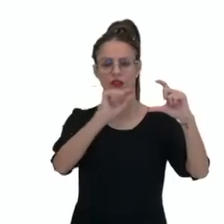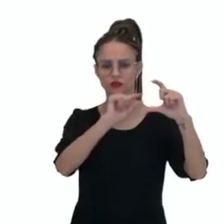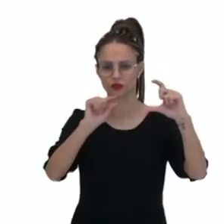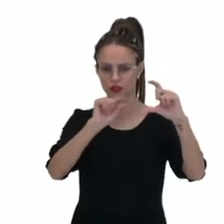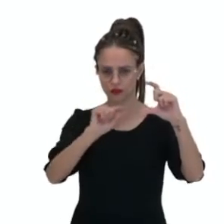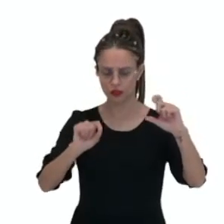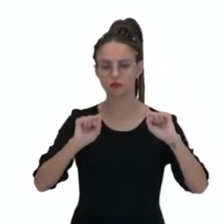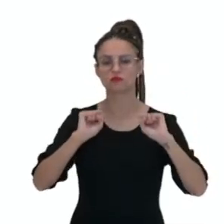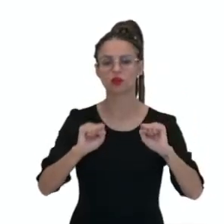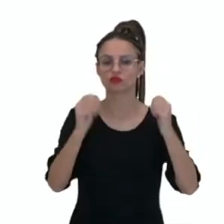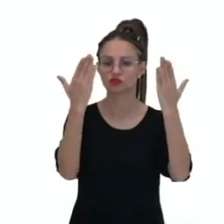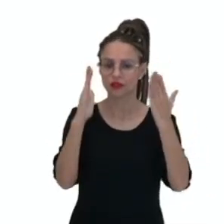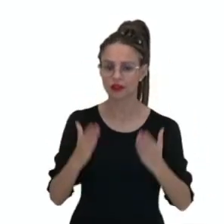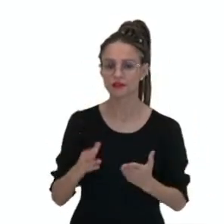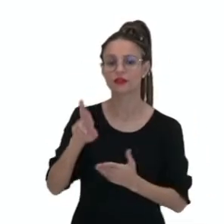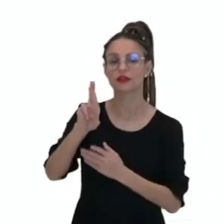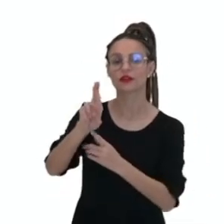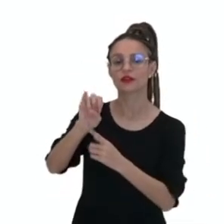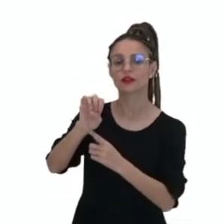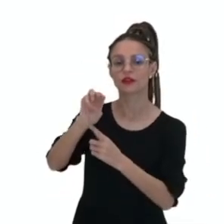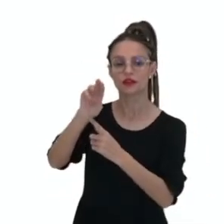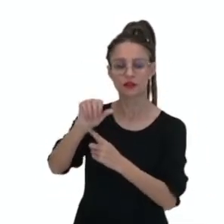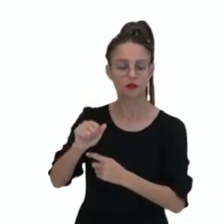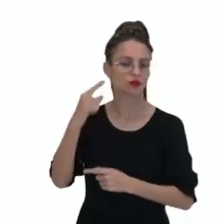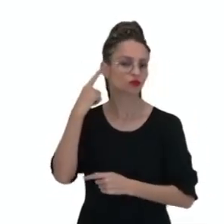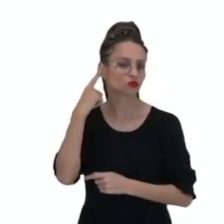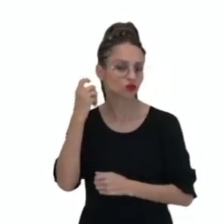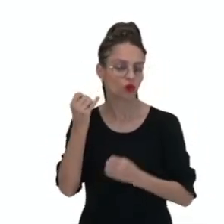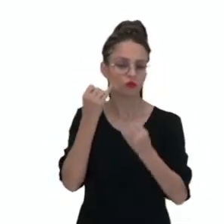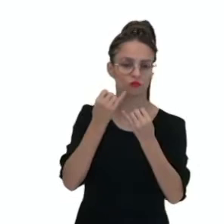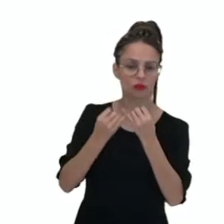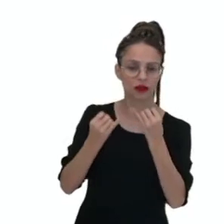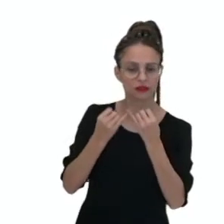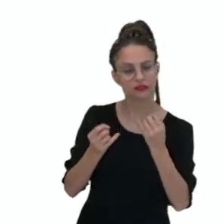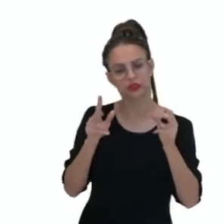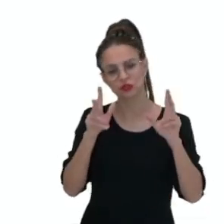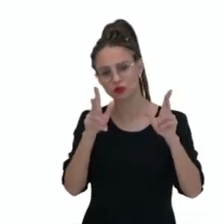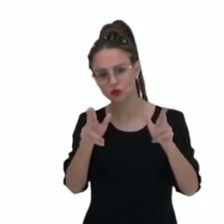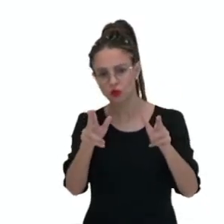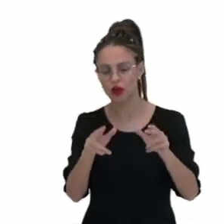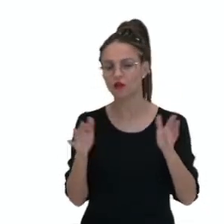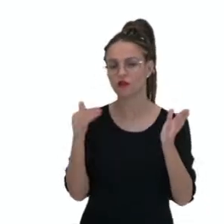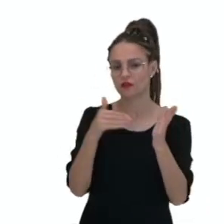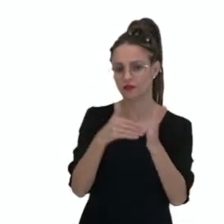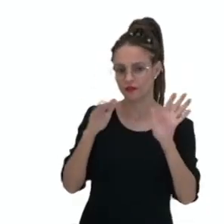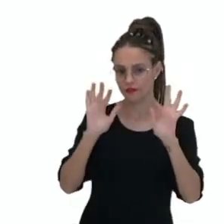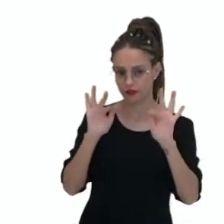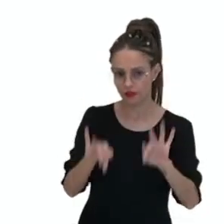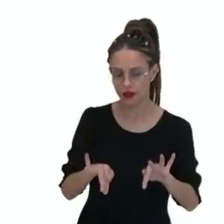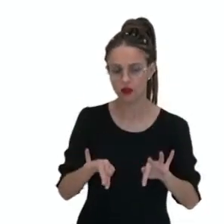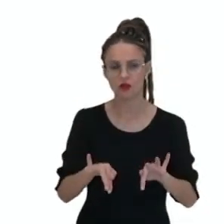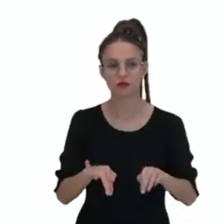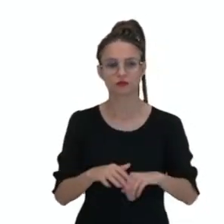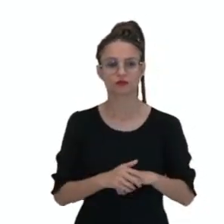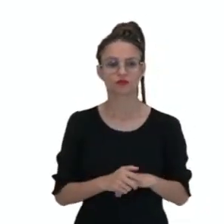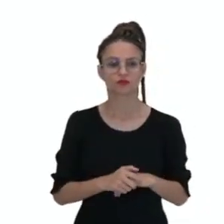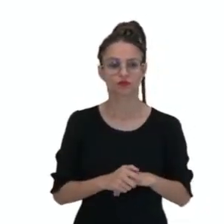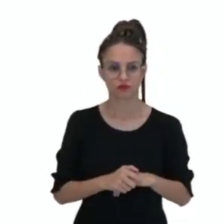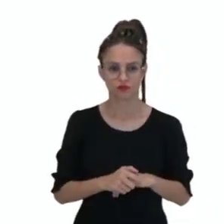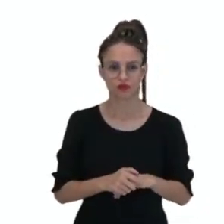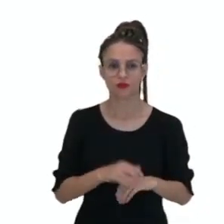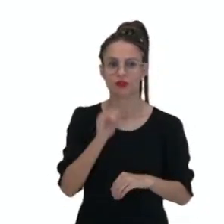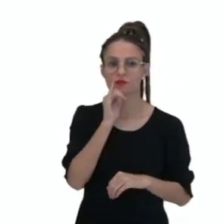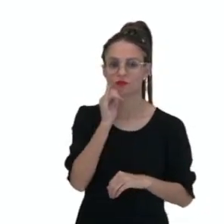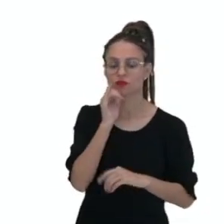Posso analisar as rimas, que são sons iguais ou semelhantes ao final, né? Ou pode às vezes estar no meio, por exemplo